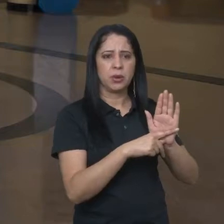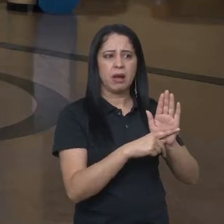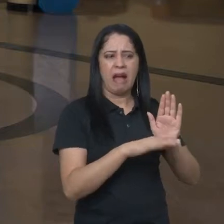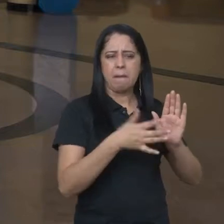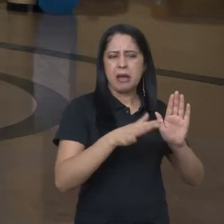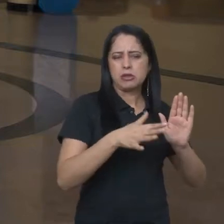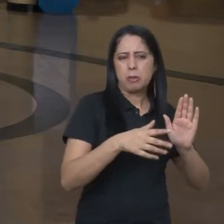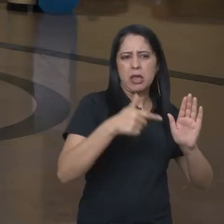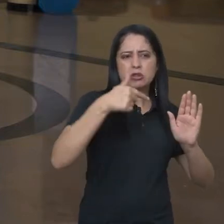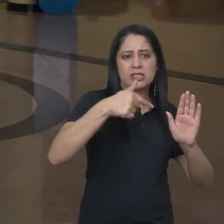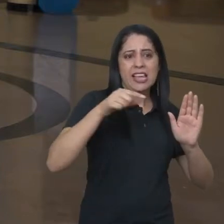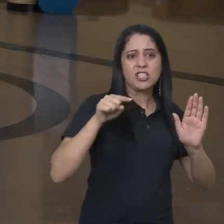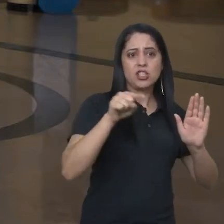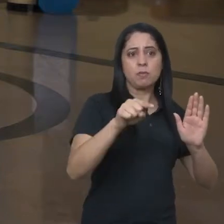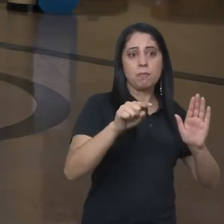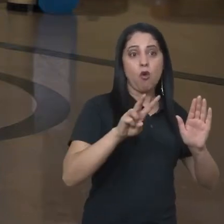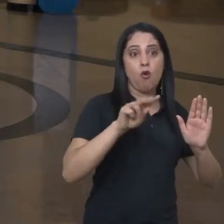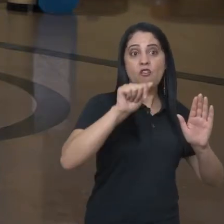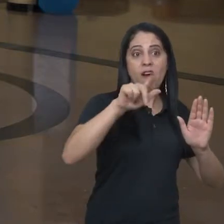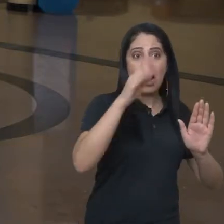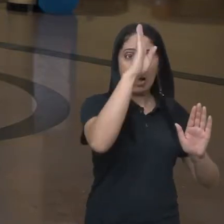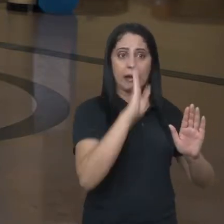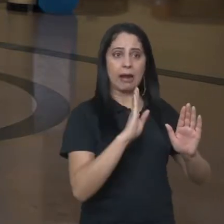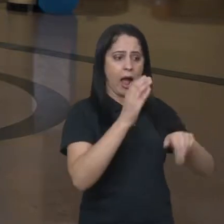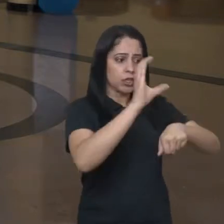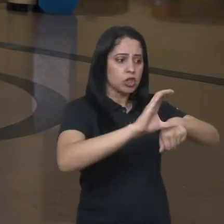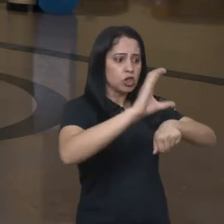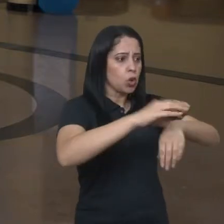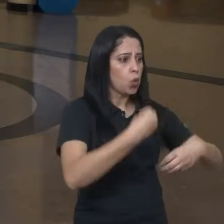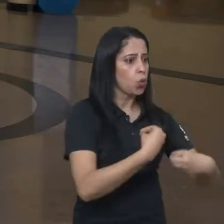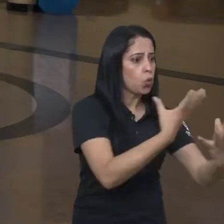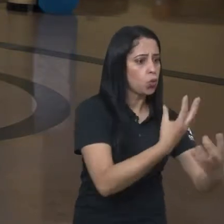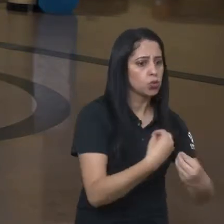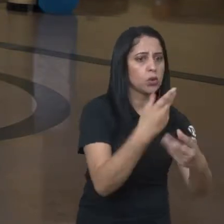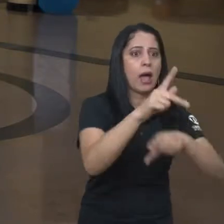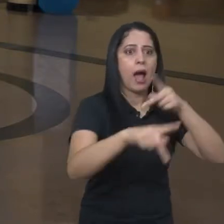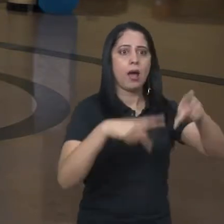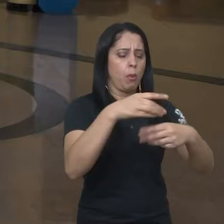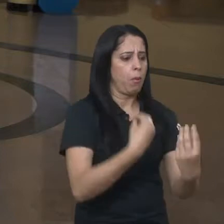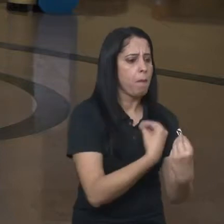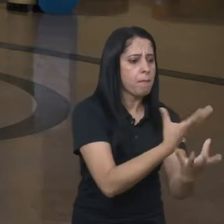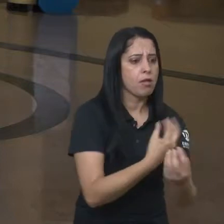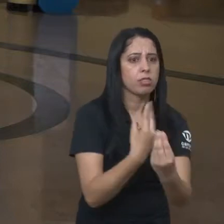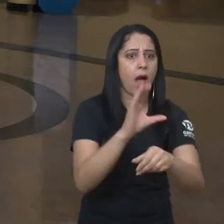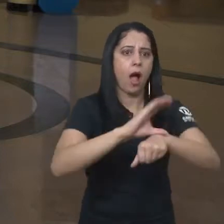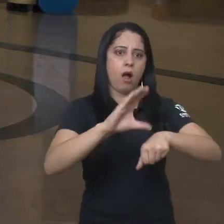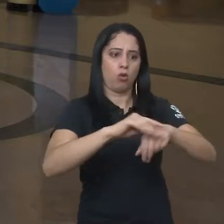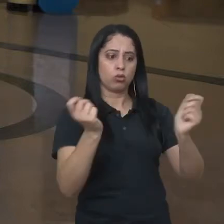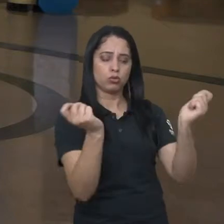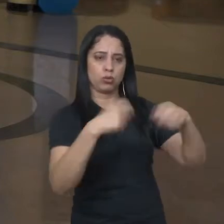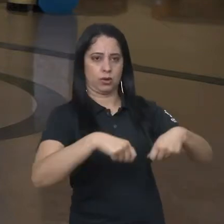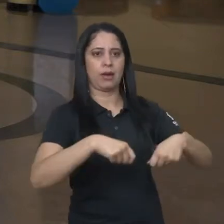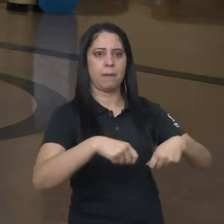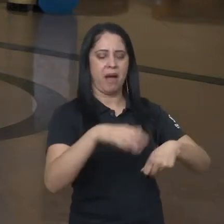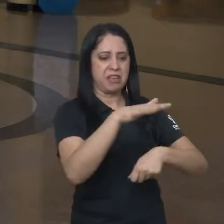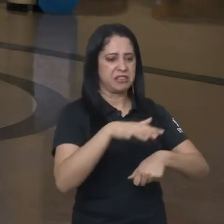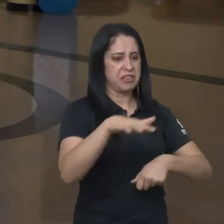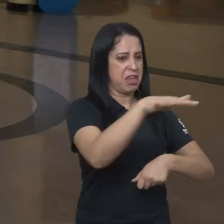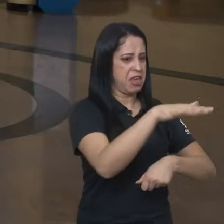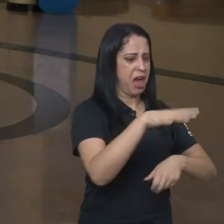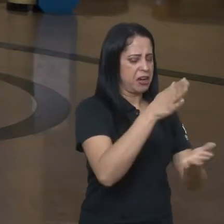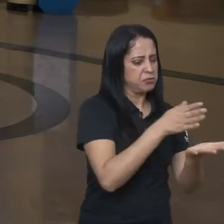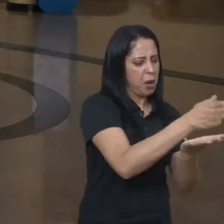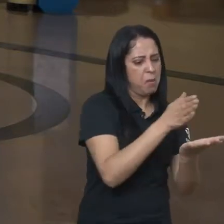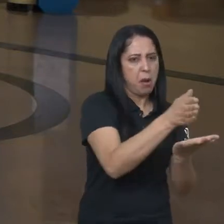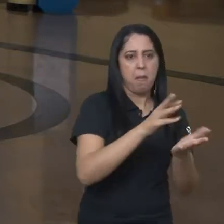mil vagas esse ano de qualificação profissional gratuita, oferecida para a nossa população de todas as